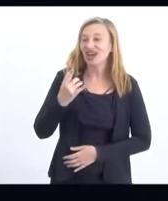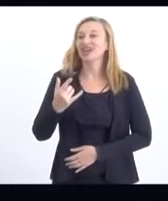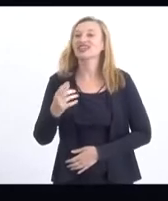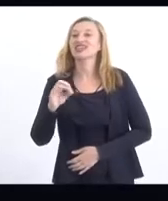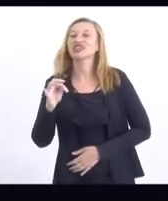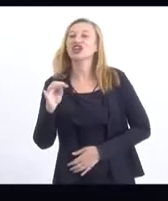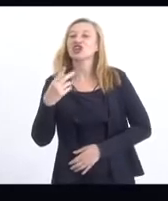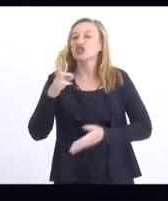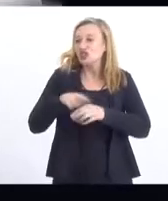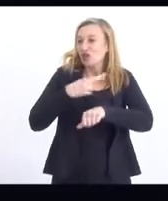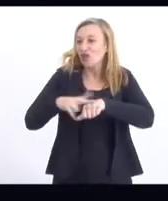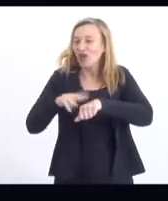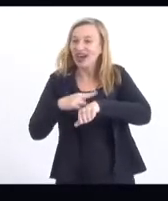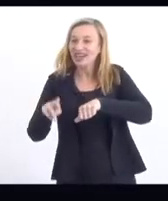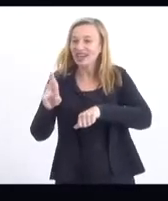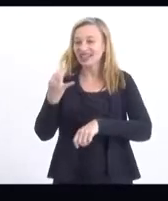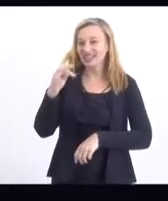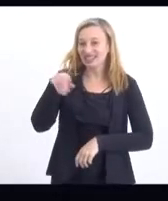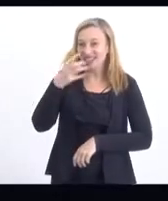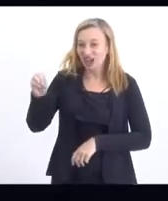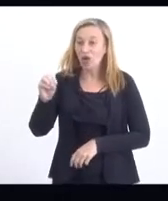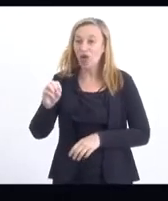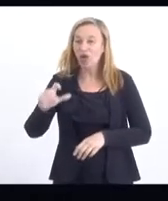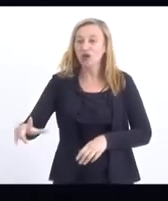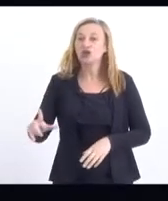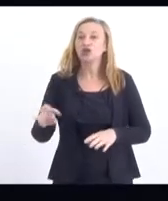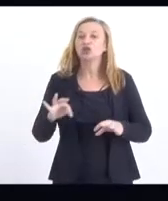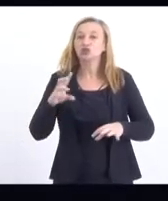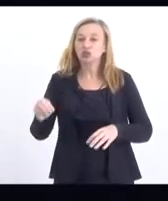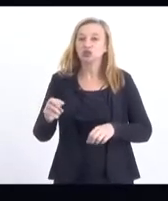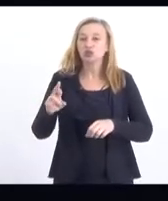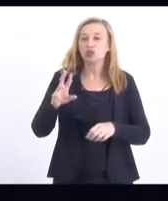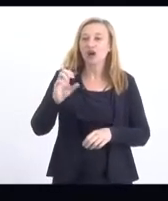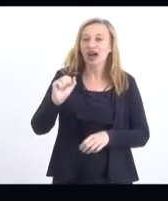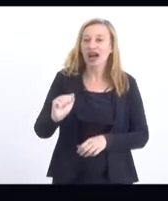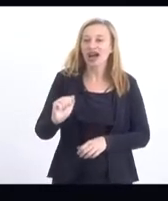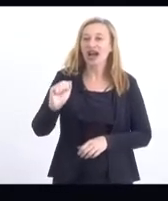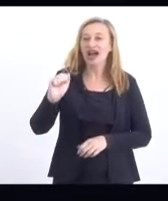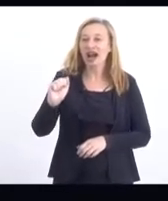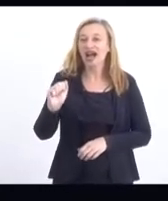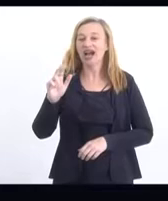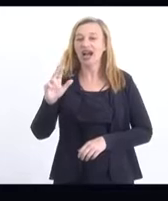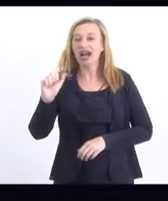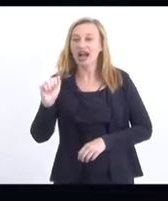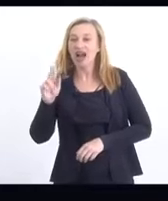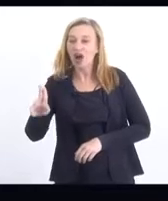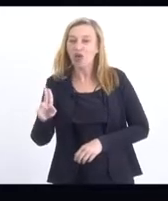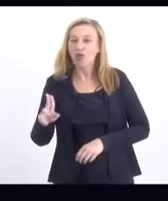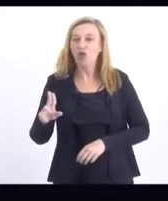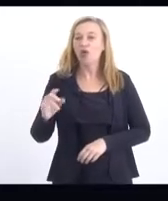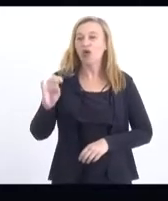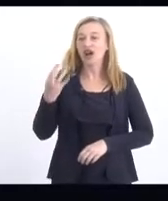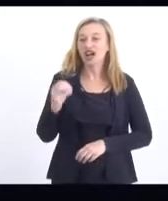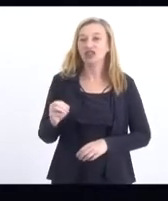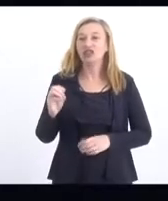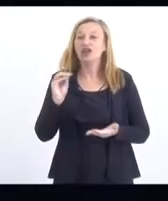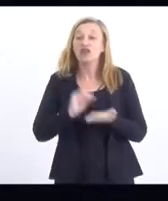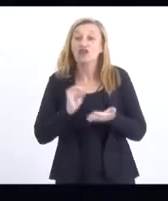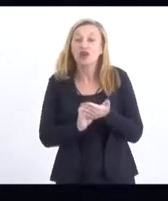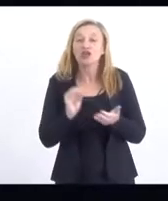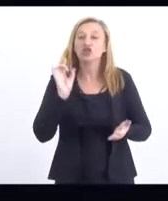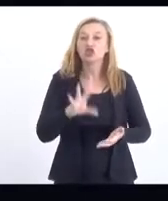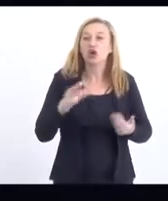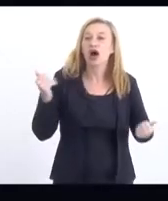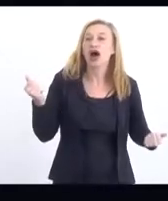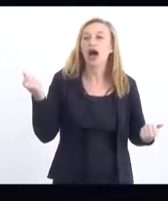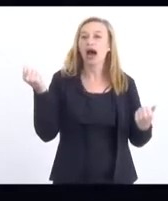artesão, chocolate artesanal, feito com cacau orgânico. Então o potencial é gigante. Falta apoio, apoio público.